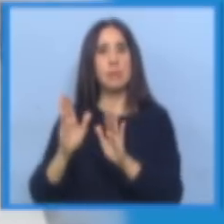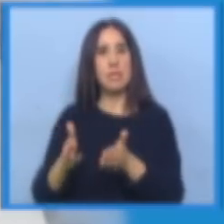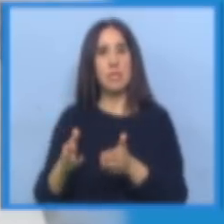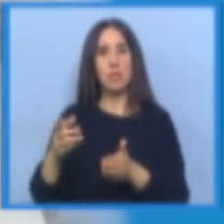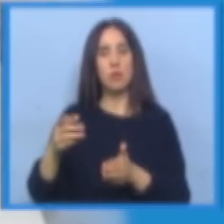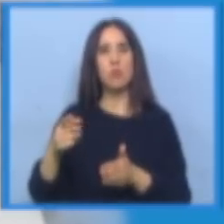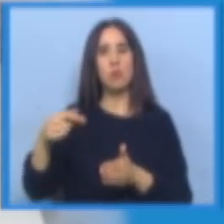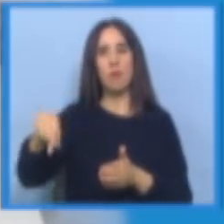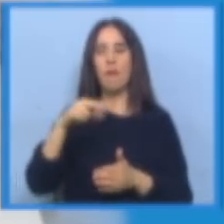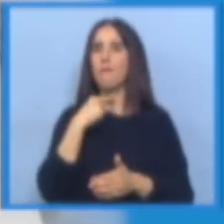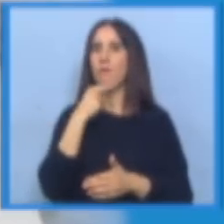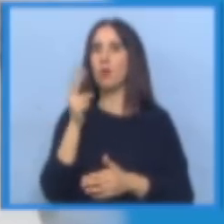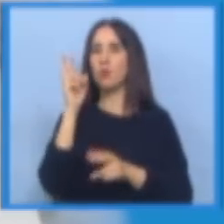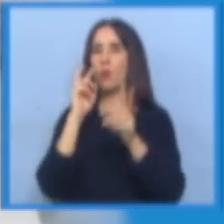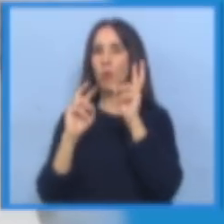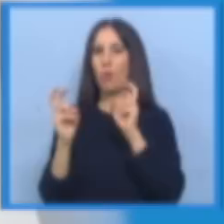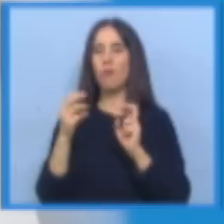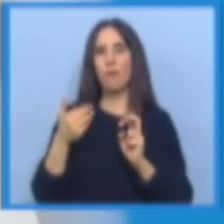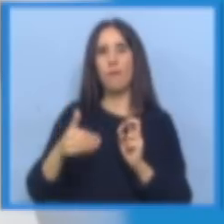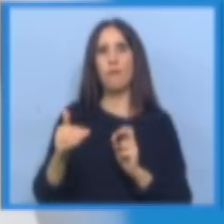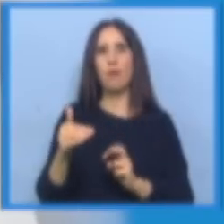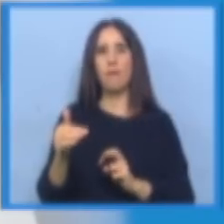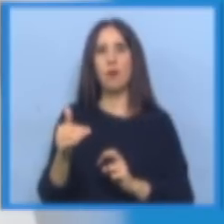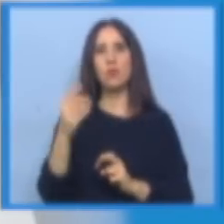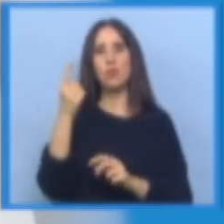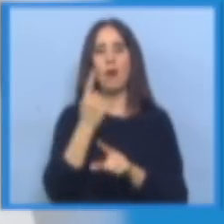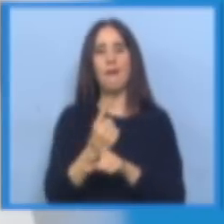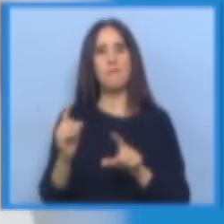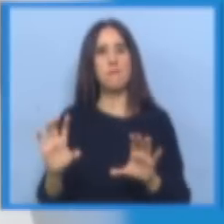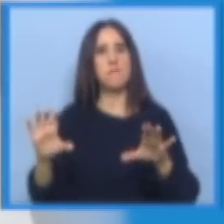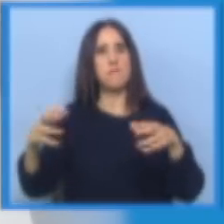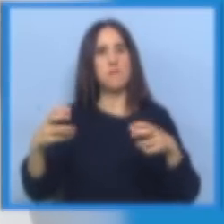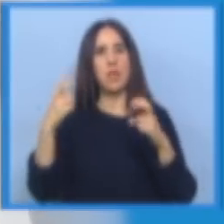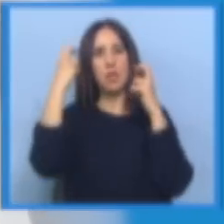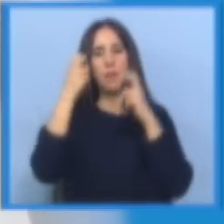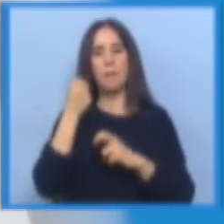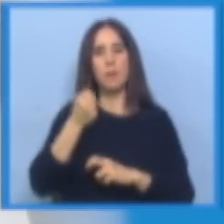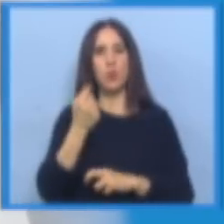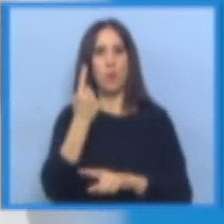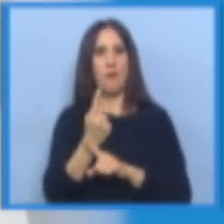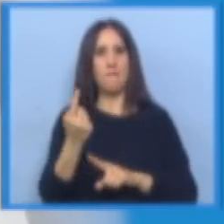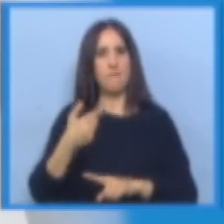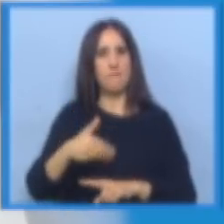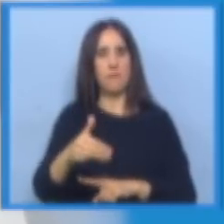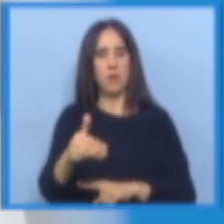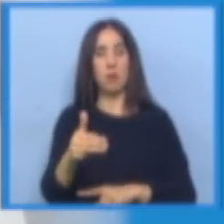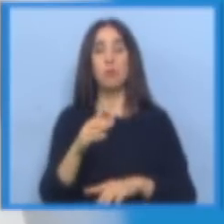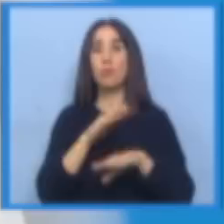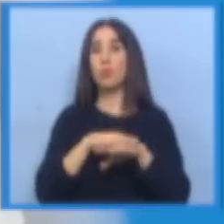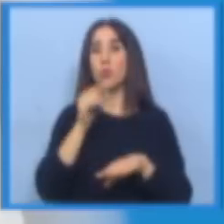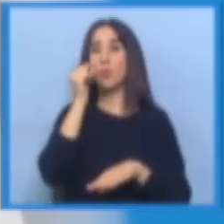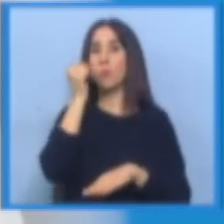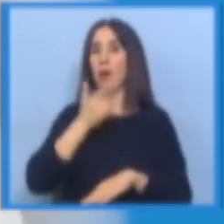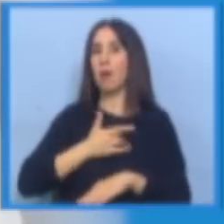Elas ouvirão a minha voz e haverá um só rebanho e um só pastor. Por isso, o Pai